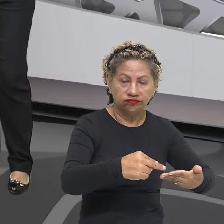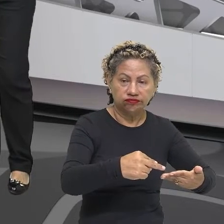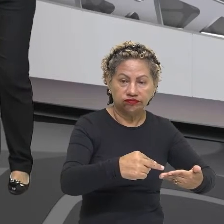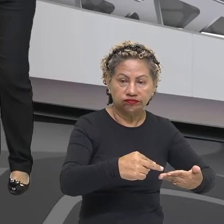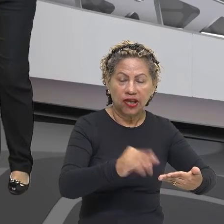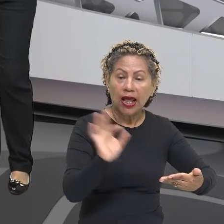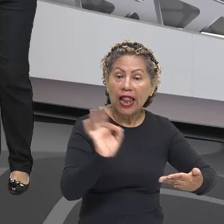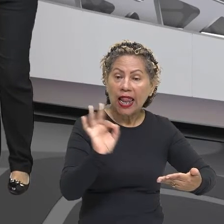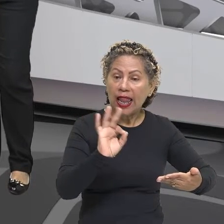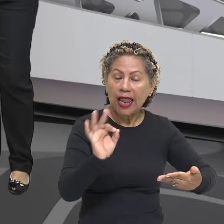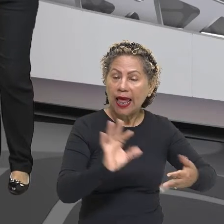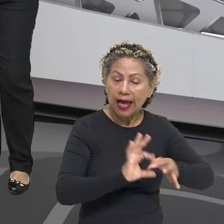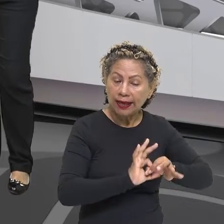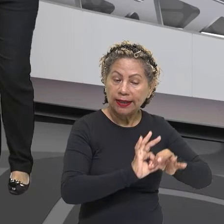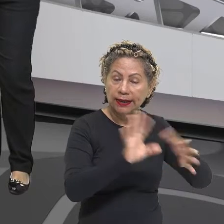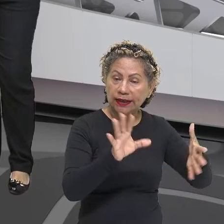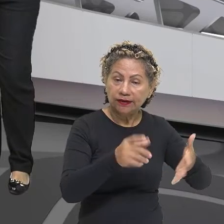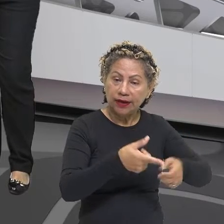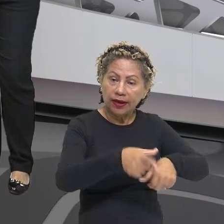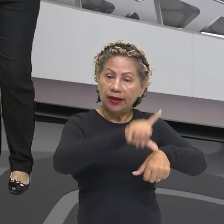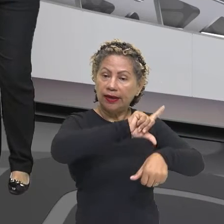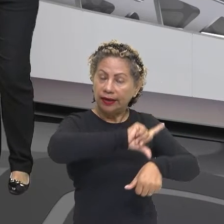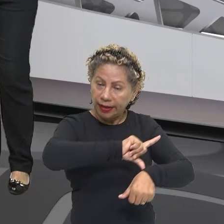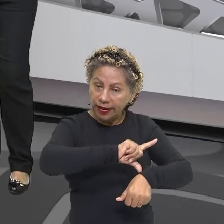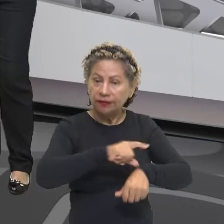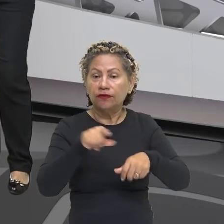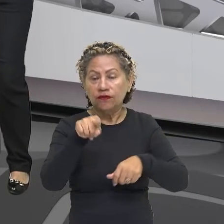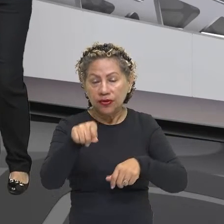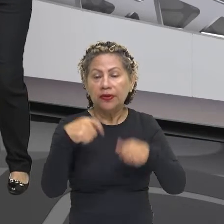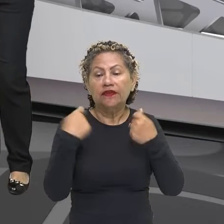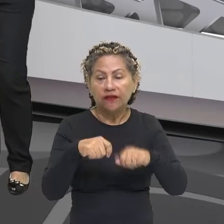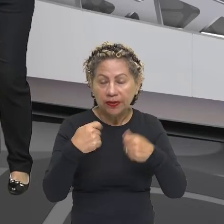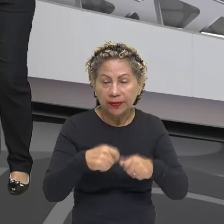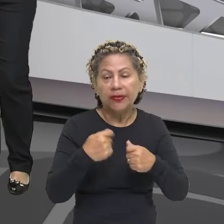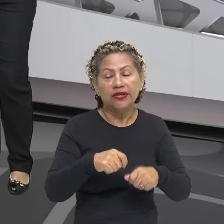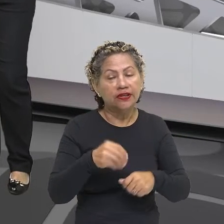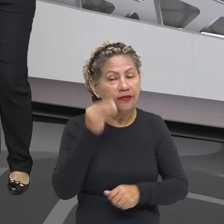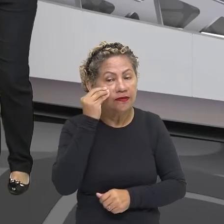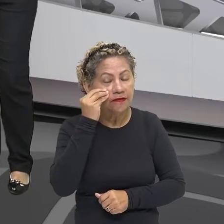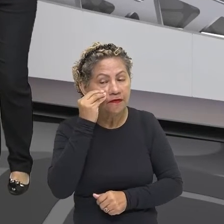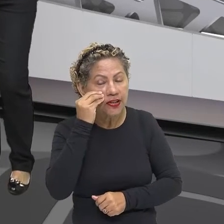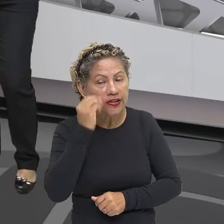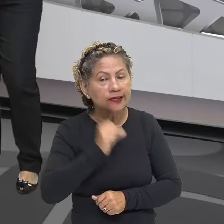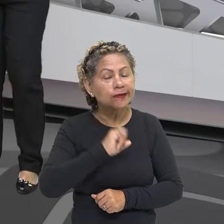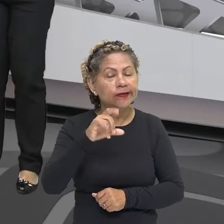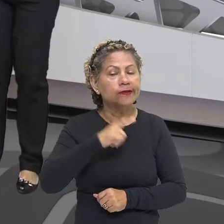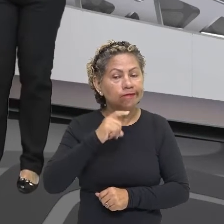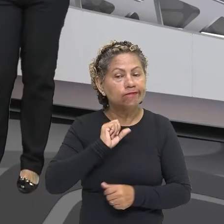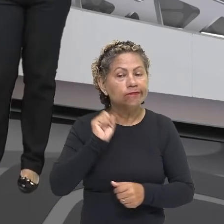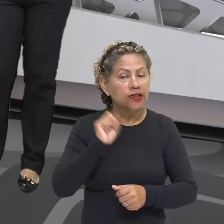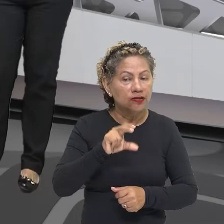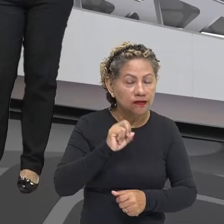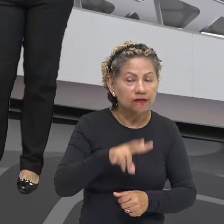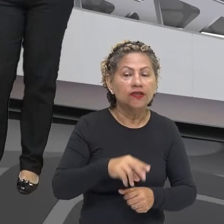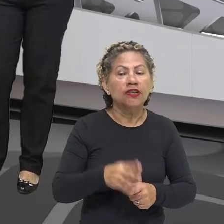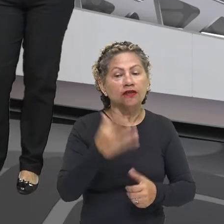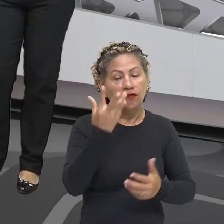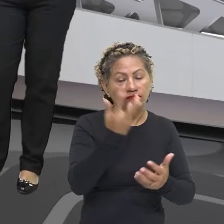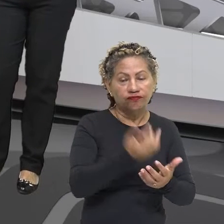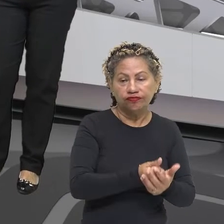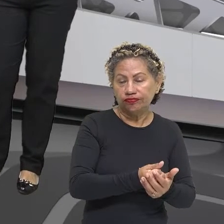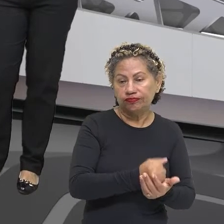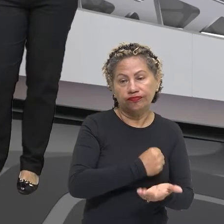seu dispositivo andou em outro computador, certo? Que não é da sua confiança, não é do seu dia a